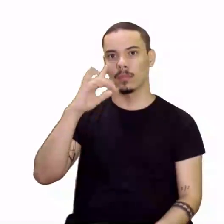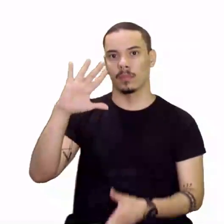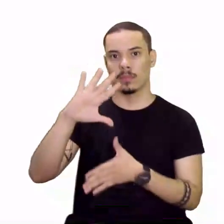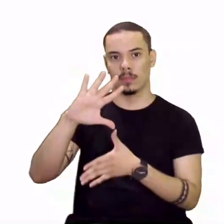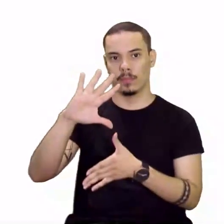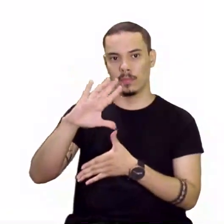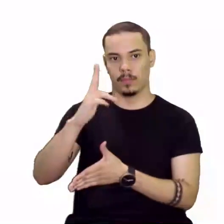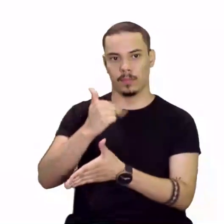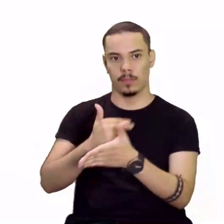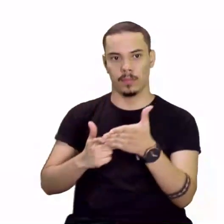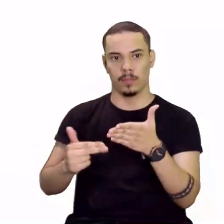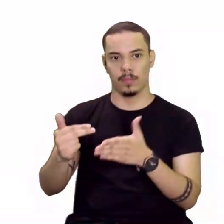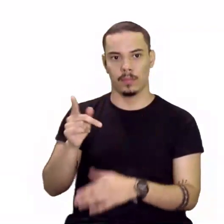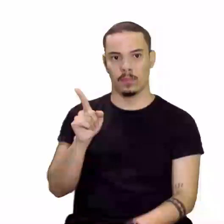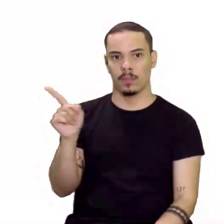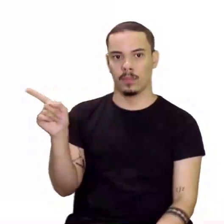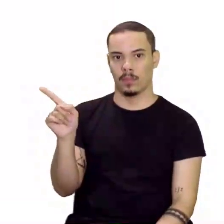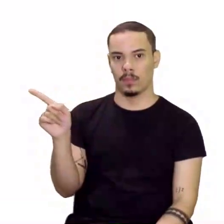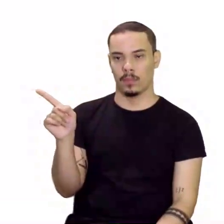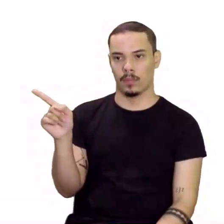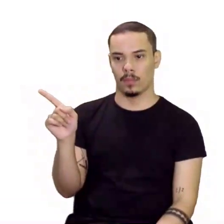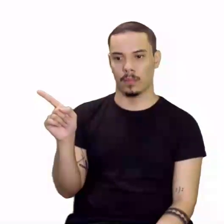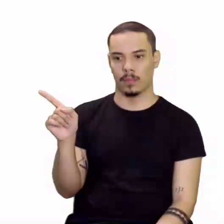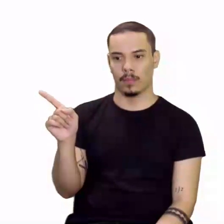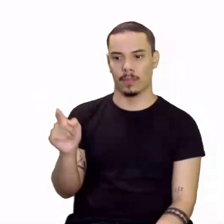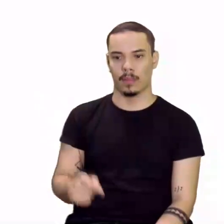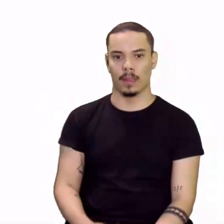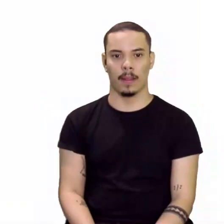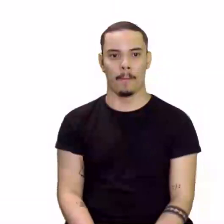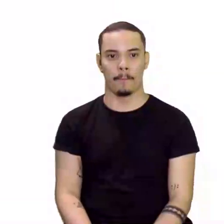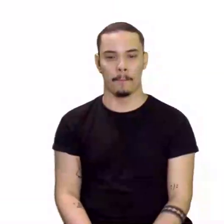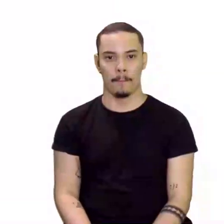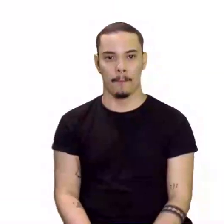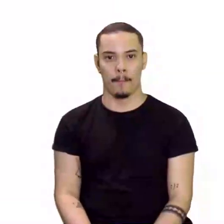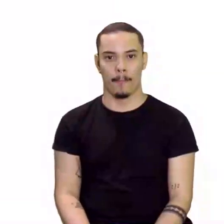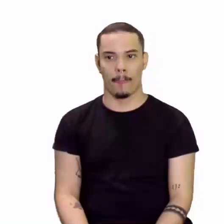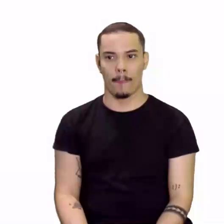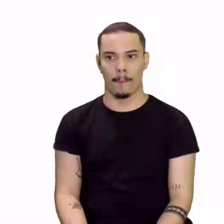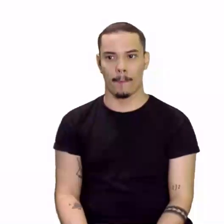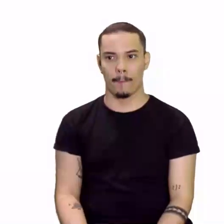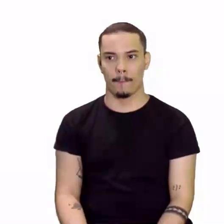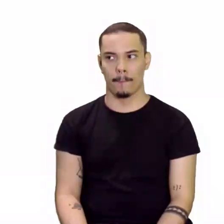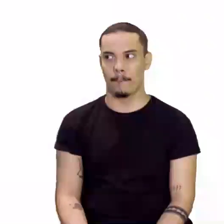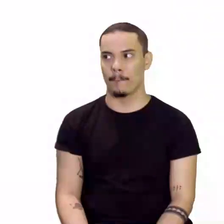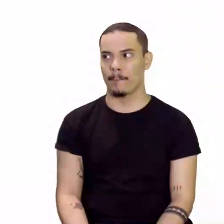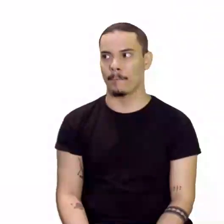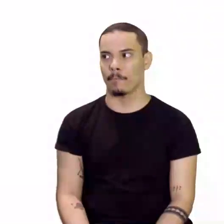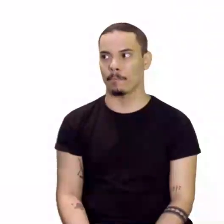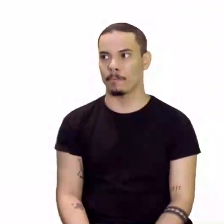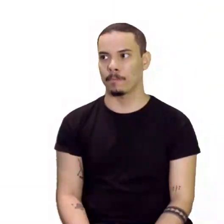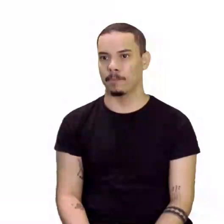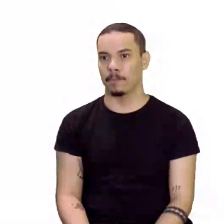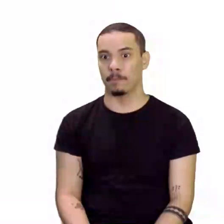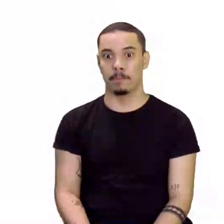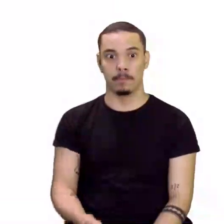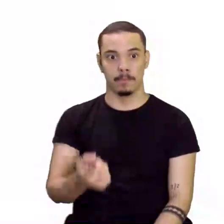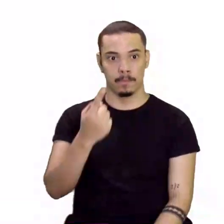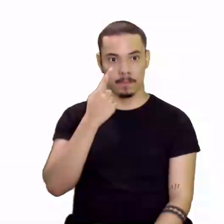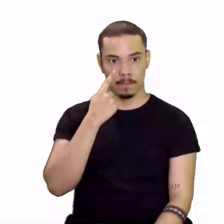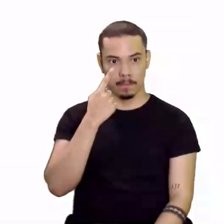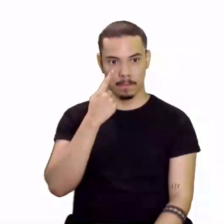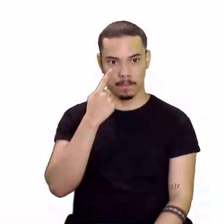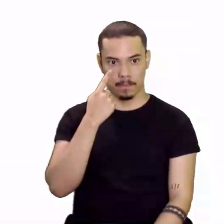mapa. Tá? Observa aí no mapa. Vem comigo. Você vai ler aqui,